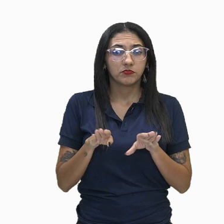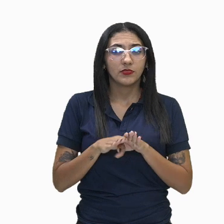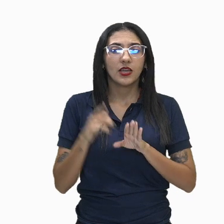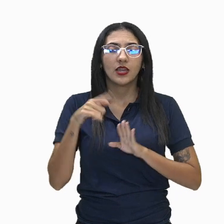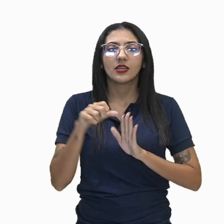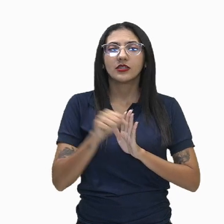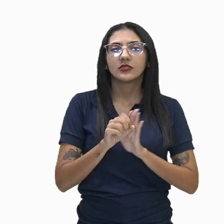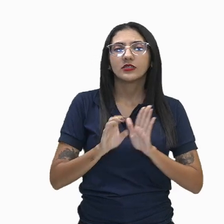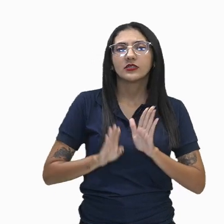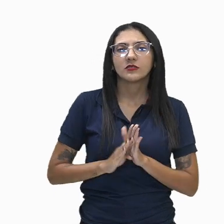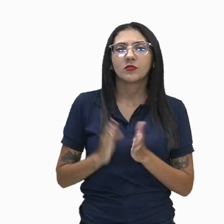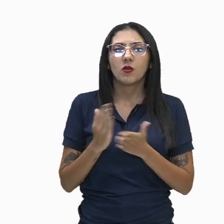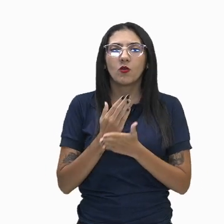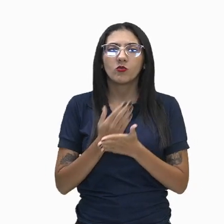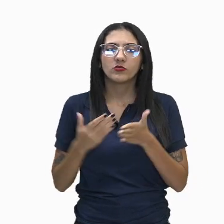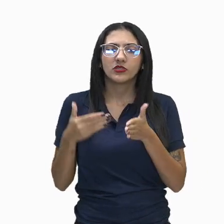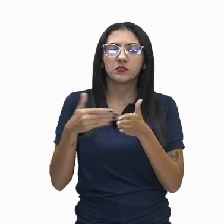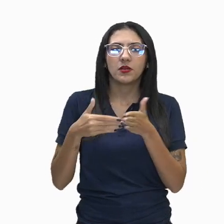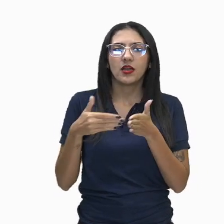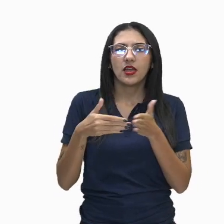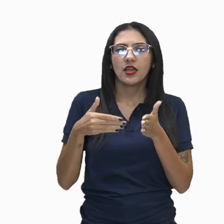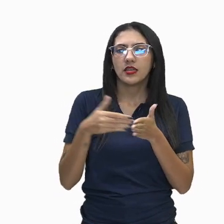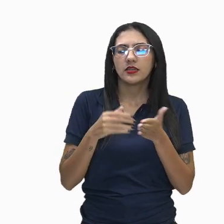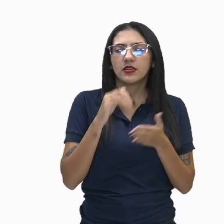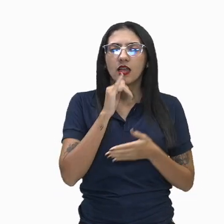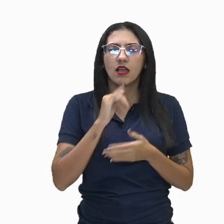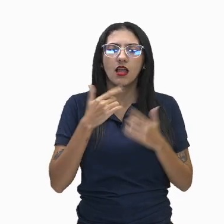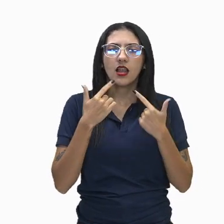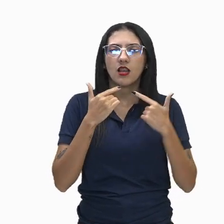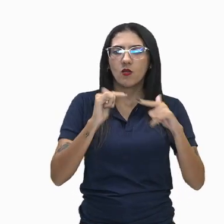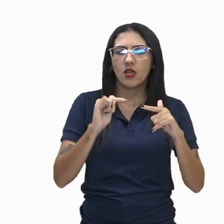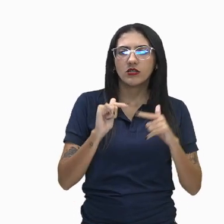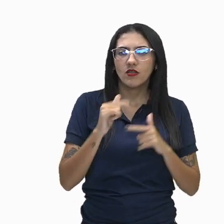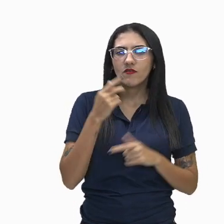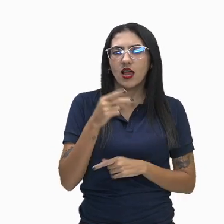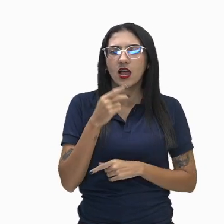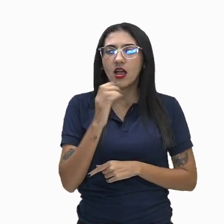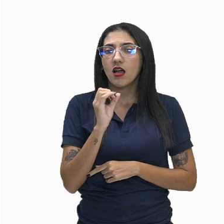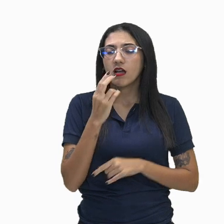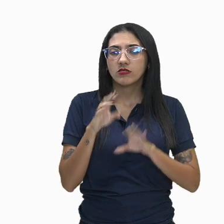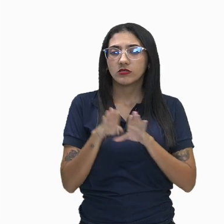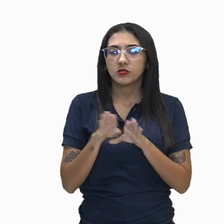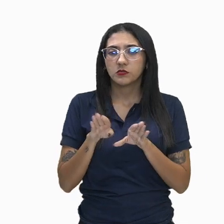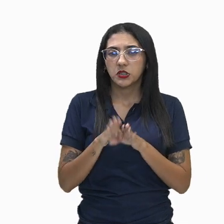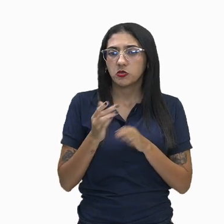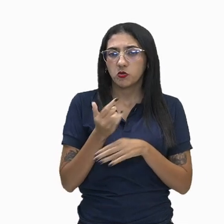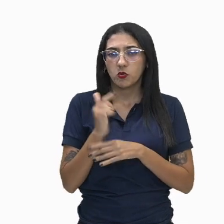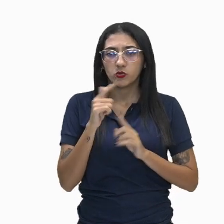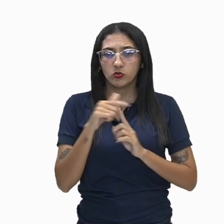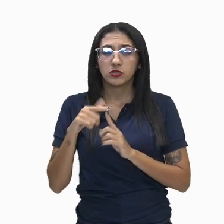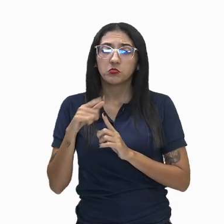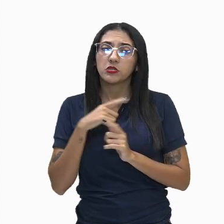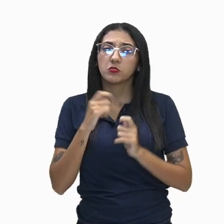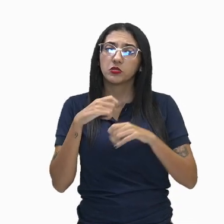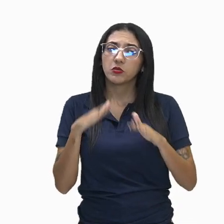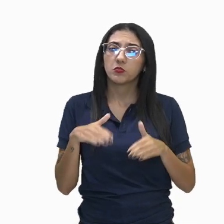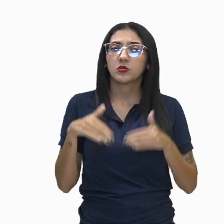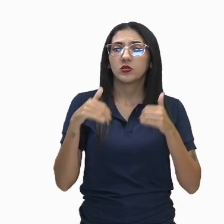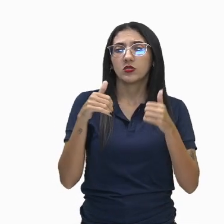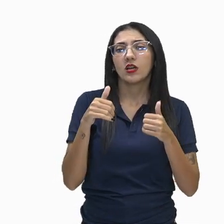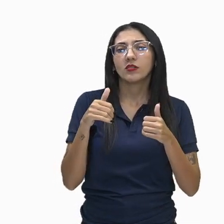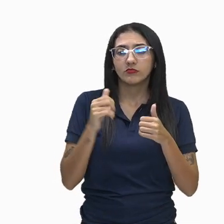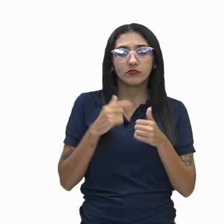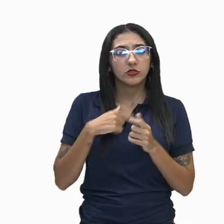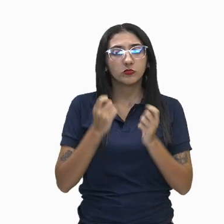as barreiras entre as linguagens verbal e não verbal são suavizadas. Elas permitem que o invisível se